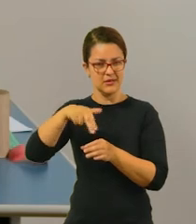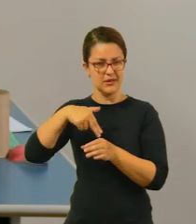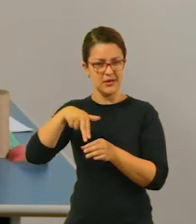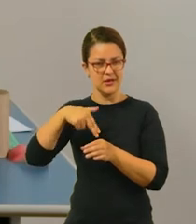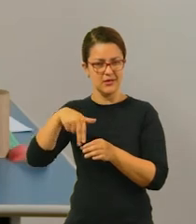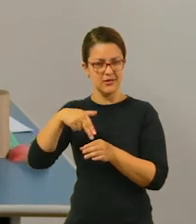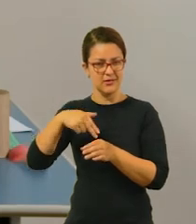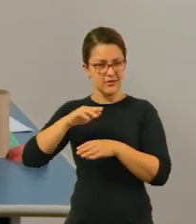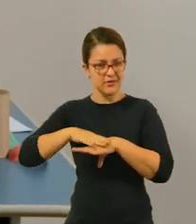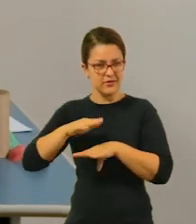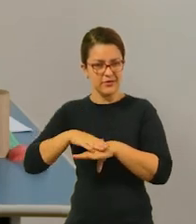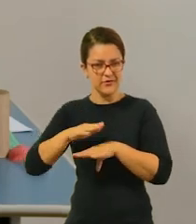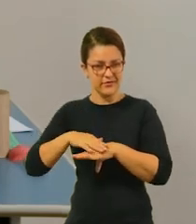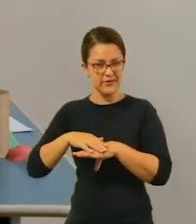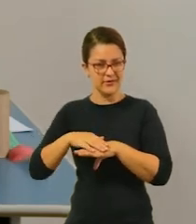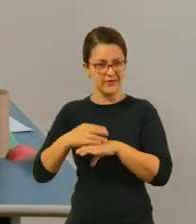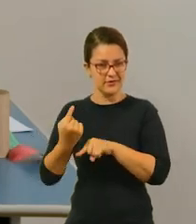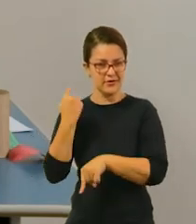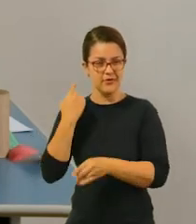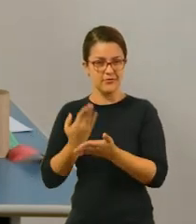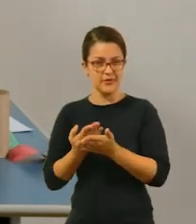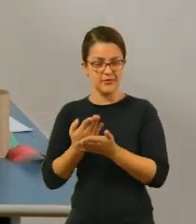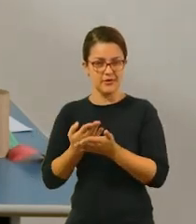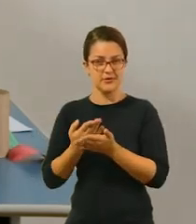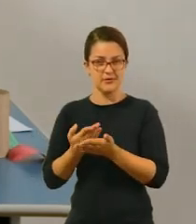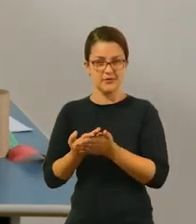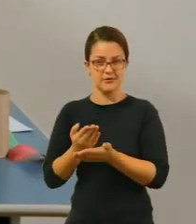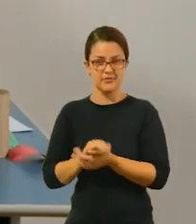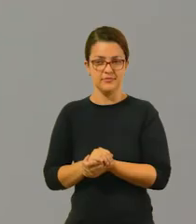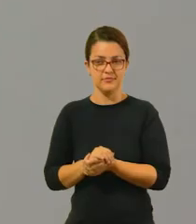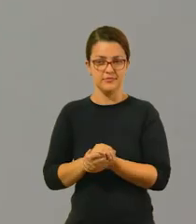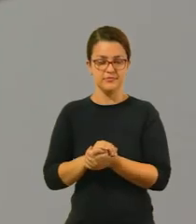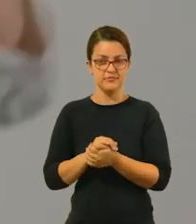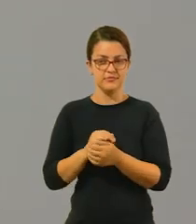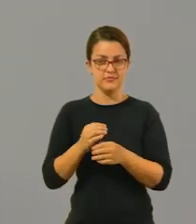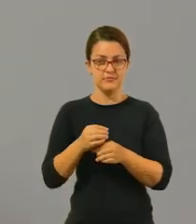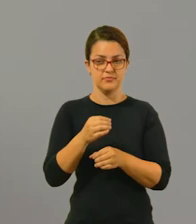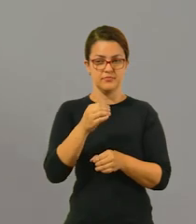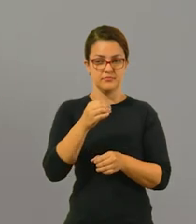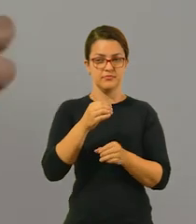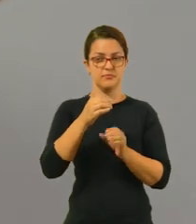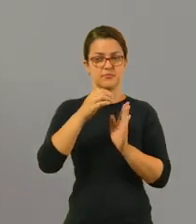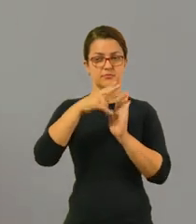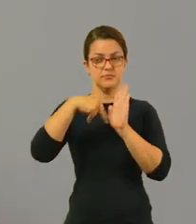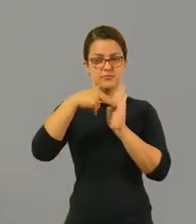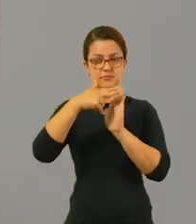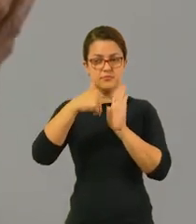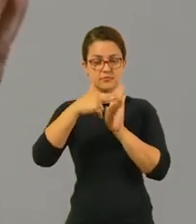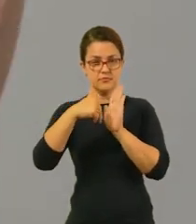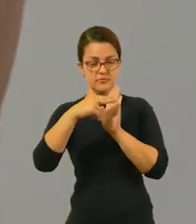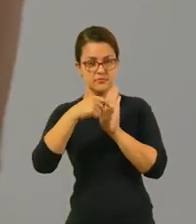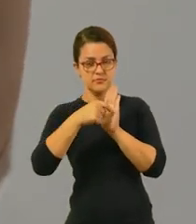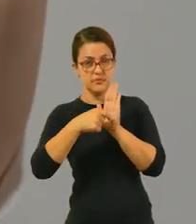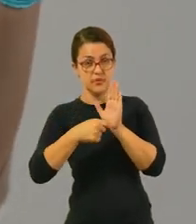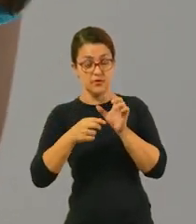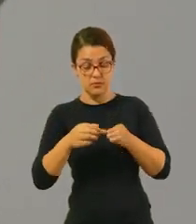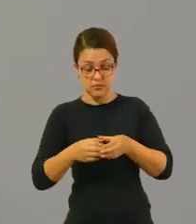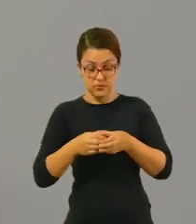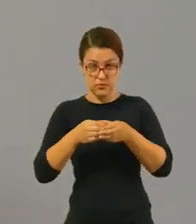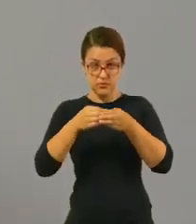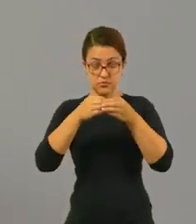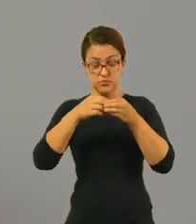e fiz a minha pintura usando o urucum. Ficou laranjinha, tá?